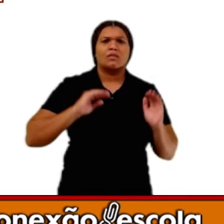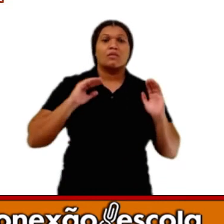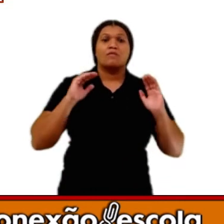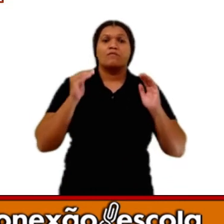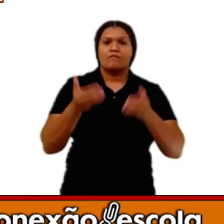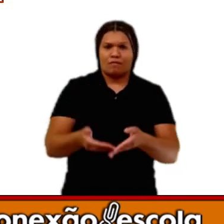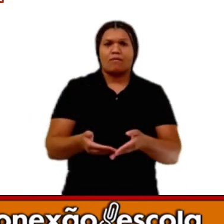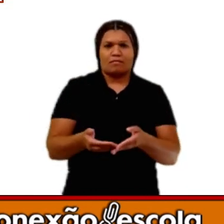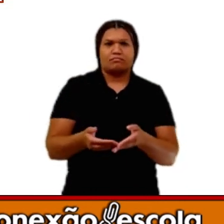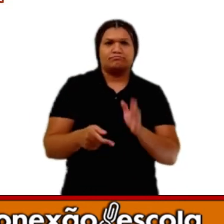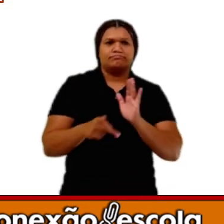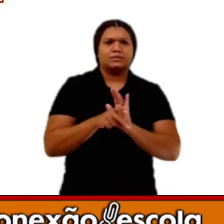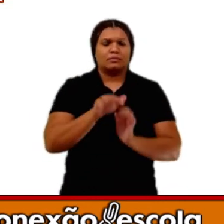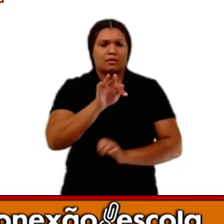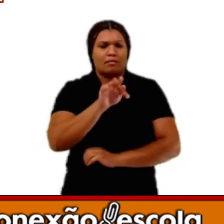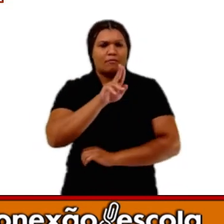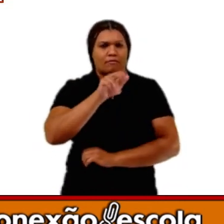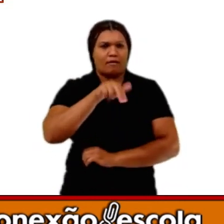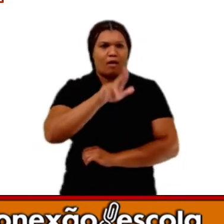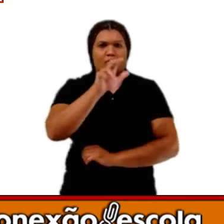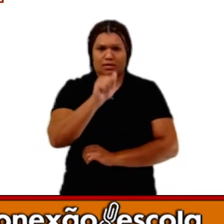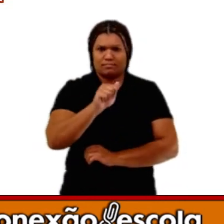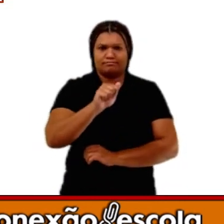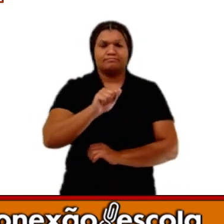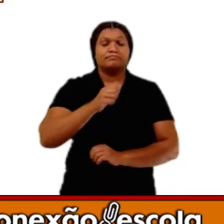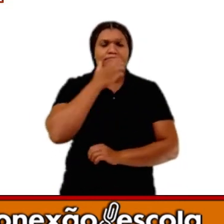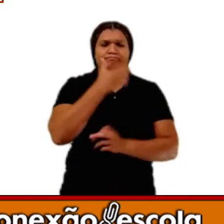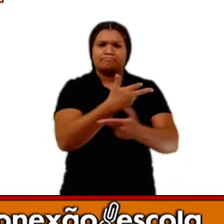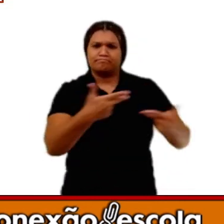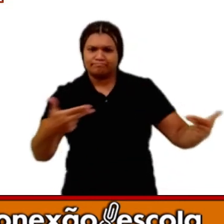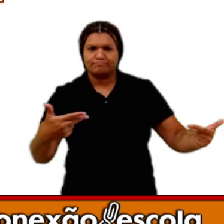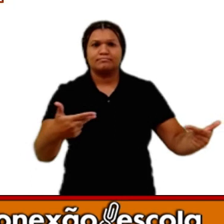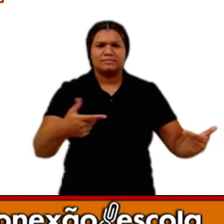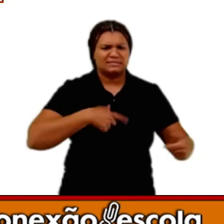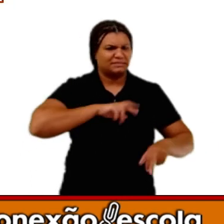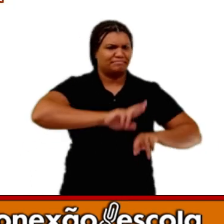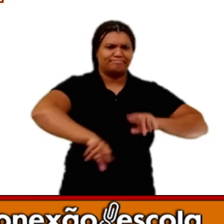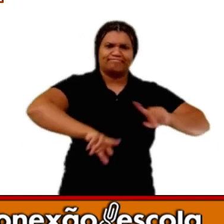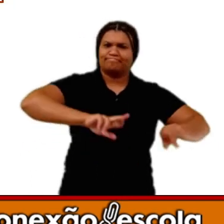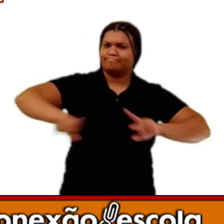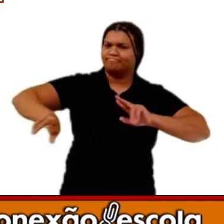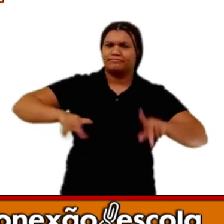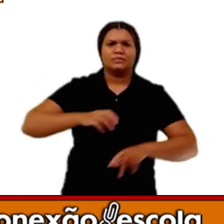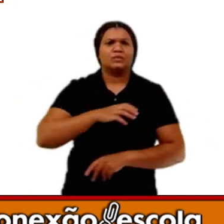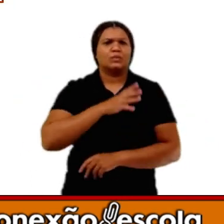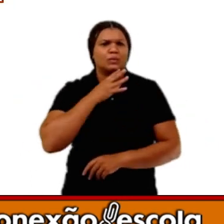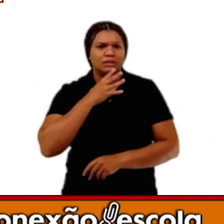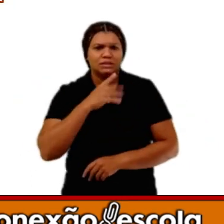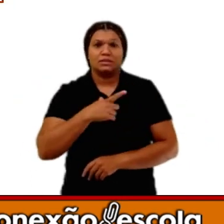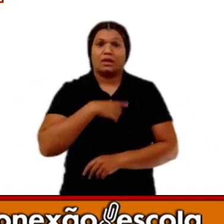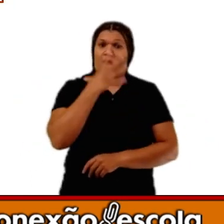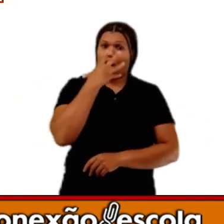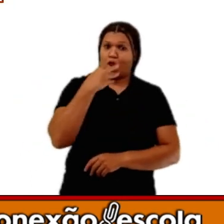à a fauna do cerrado tem diversas espécies muito conhecidas, como o